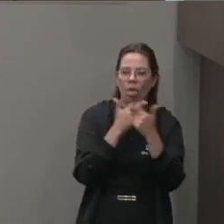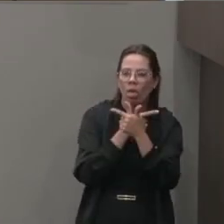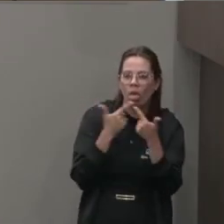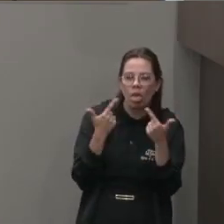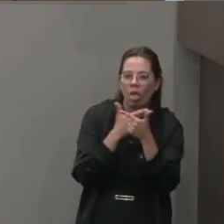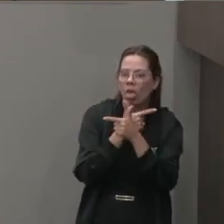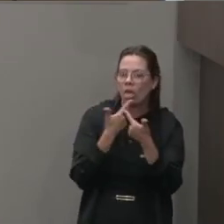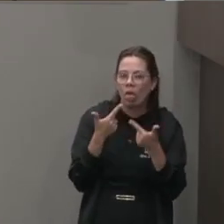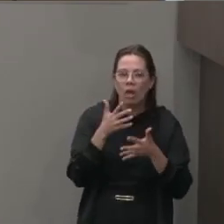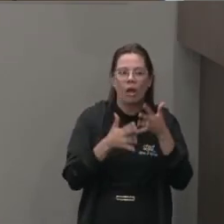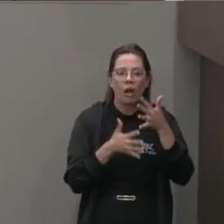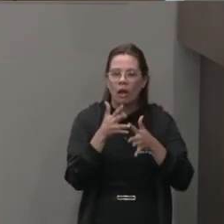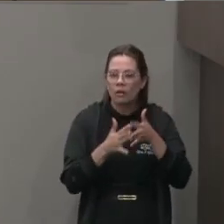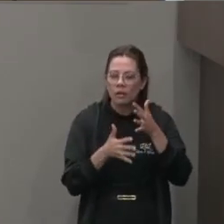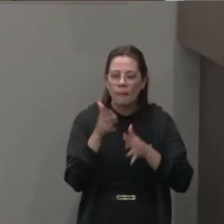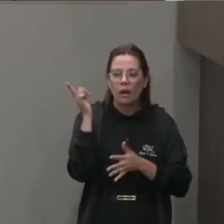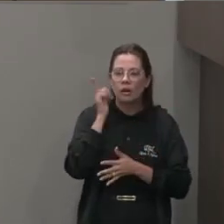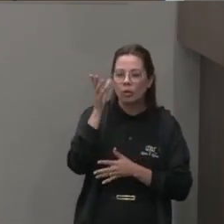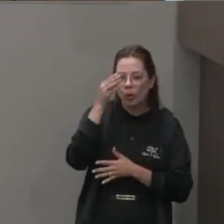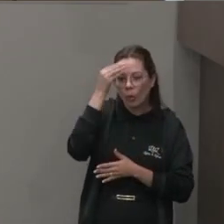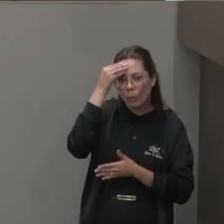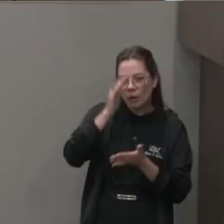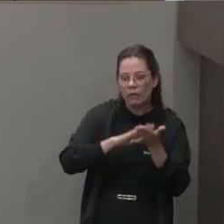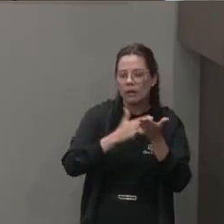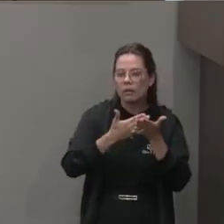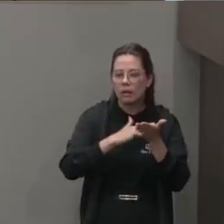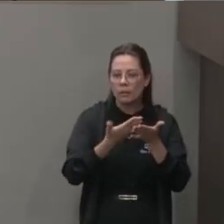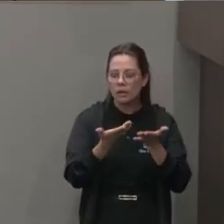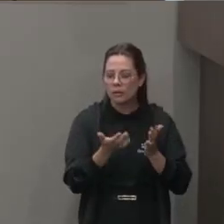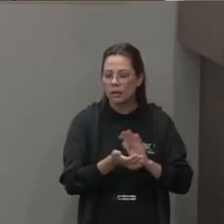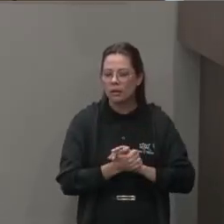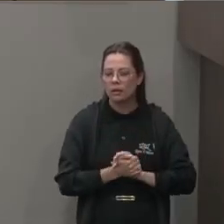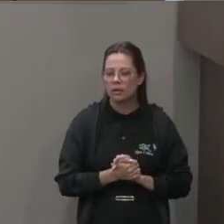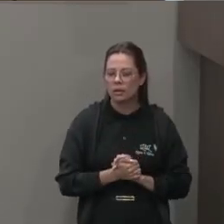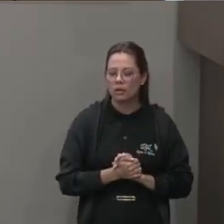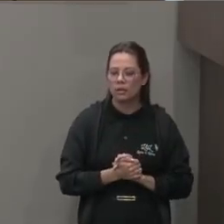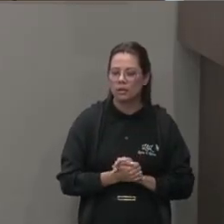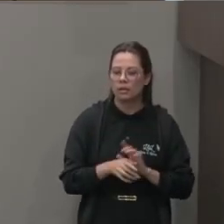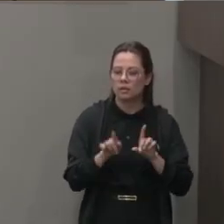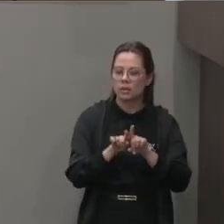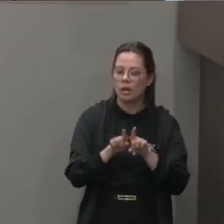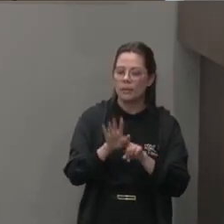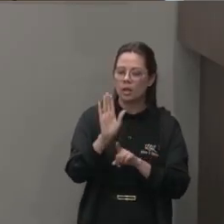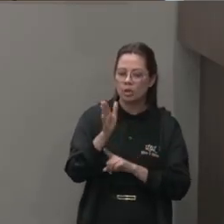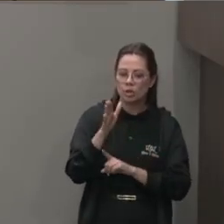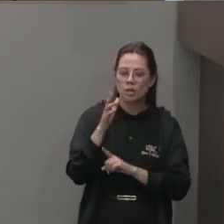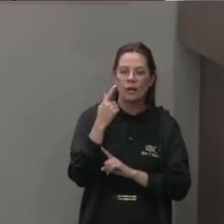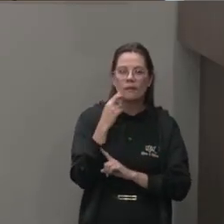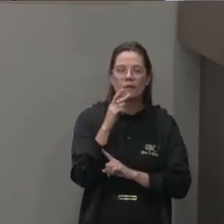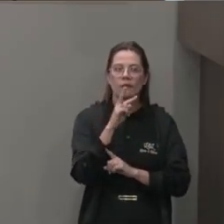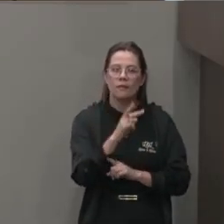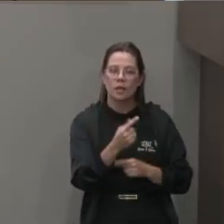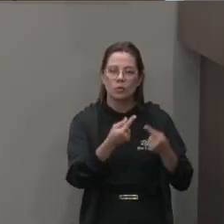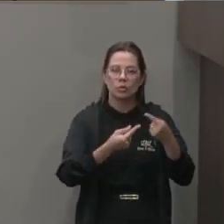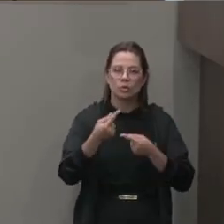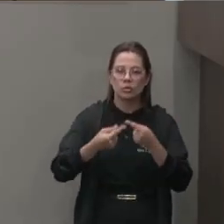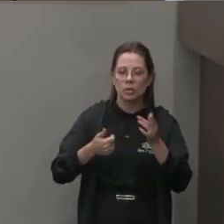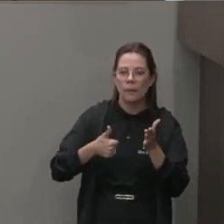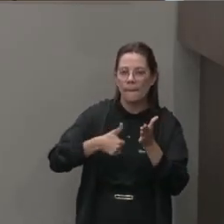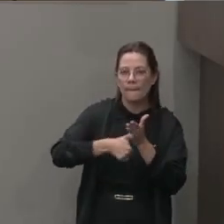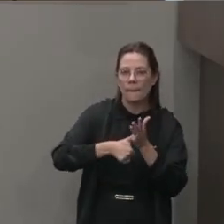casa ela teria que ir logo para votação, porque eu acho que já, senhor presidente, já exauriu a discussão sobre o botão do pânico,